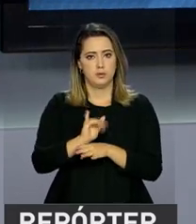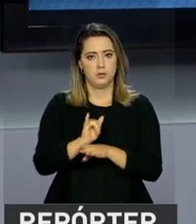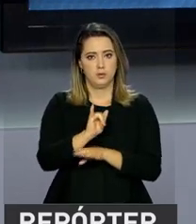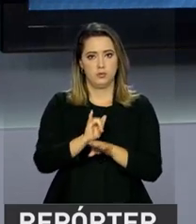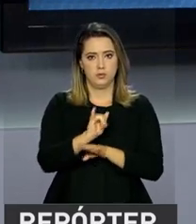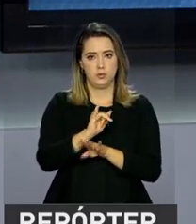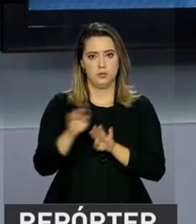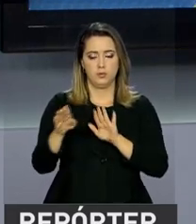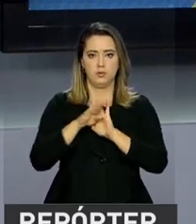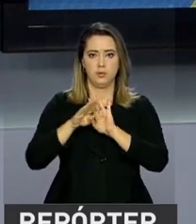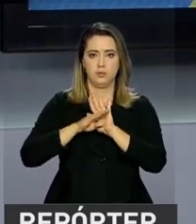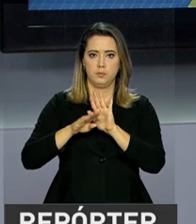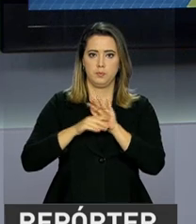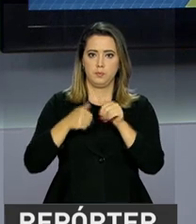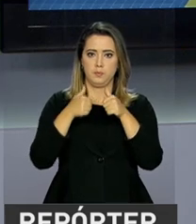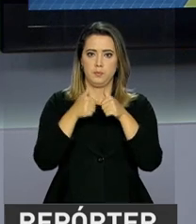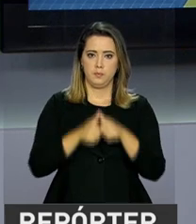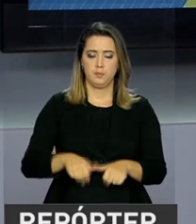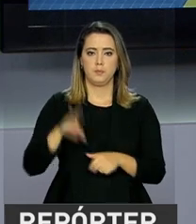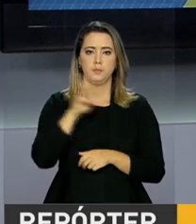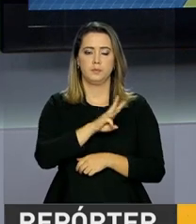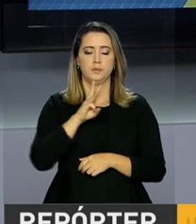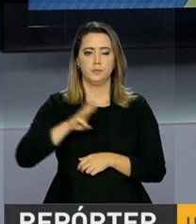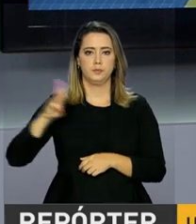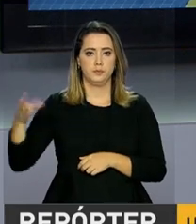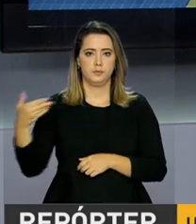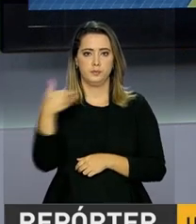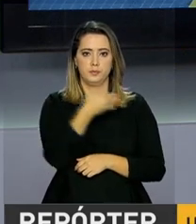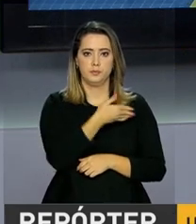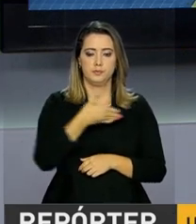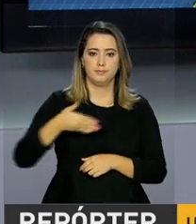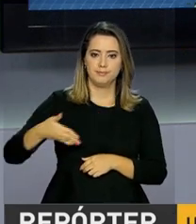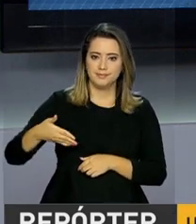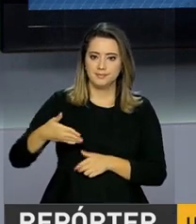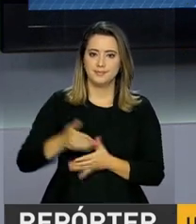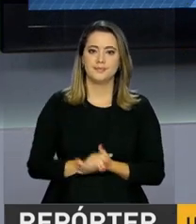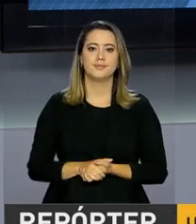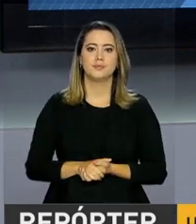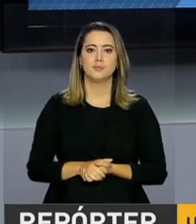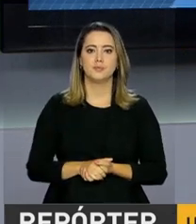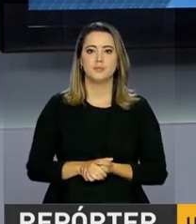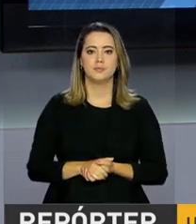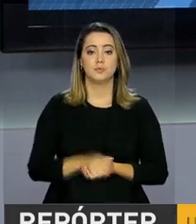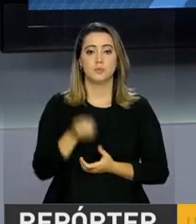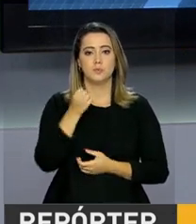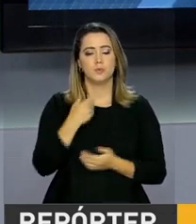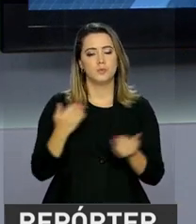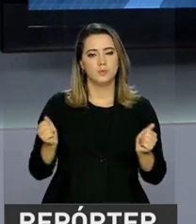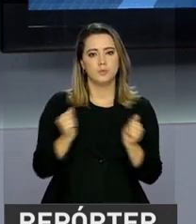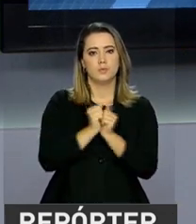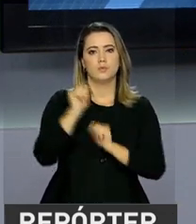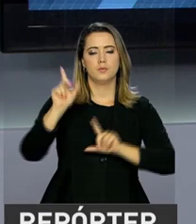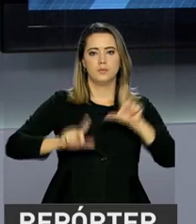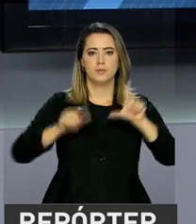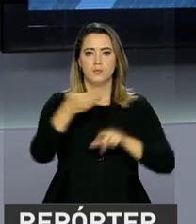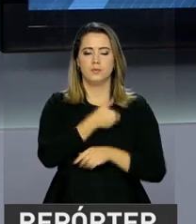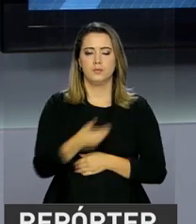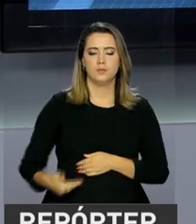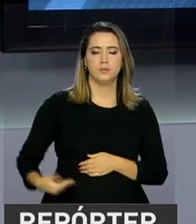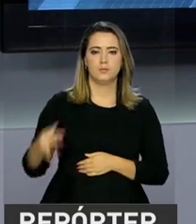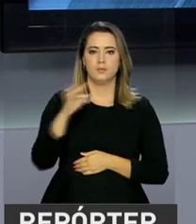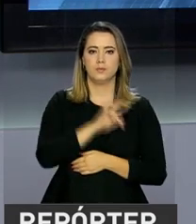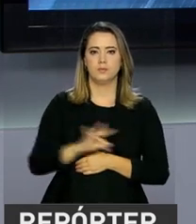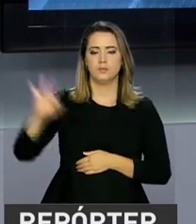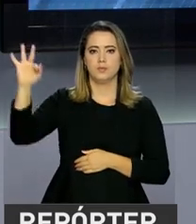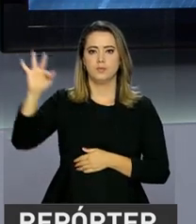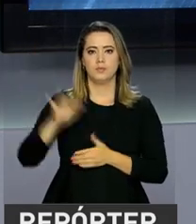reportagens no youtube e toda a nossa programação também está na página da nbr na internet continue com a gente aqui na nbr a